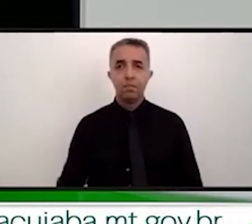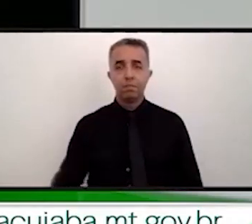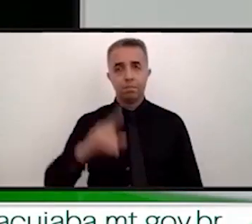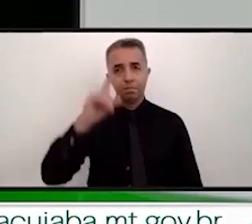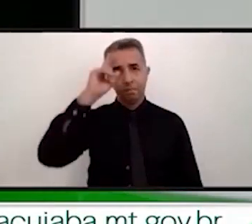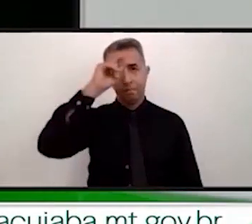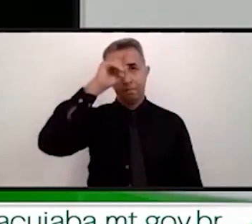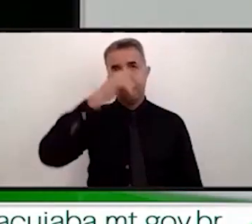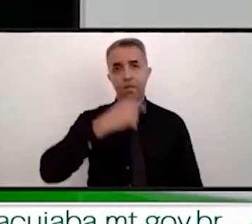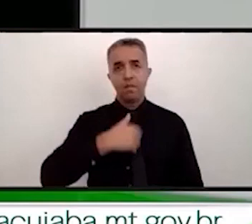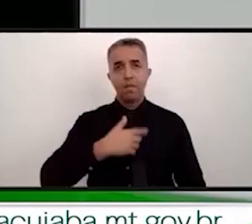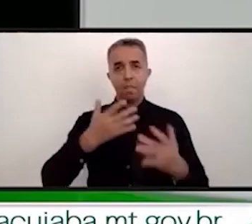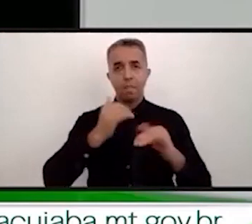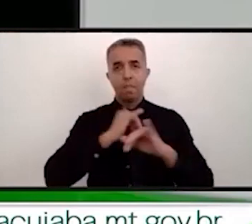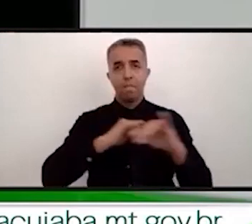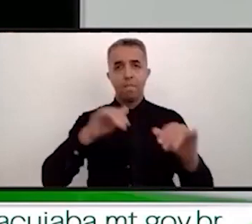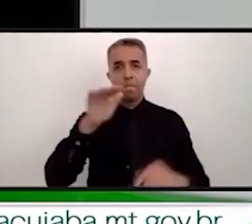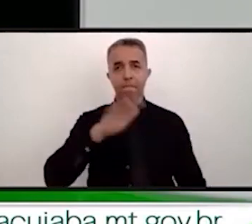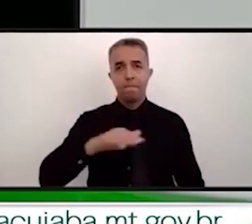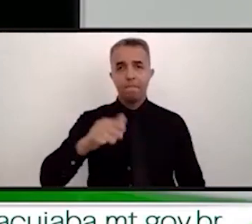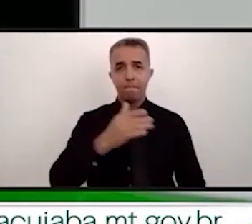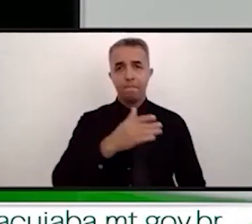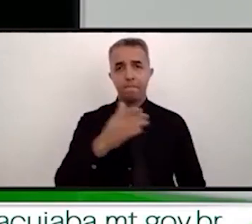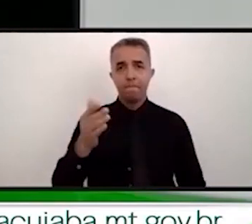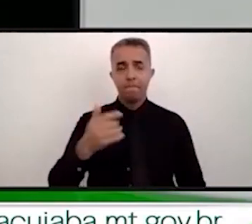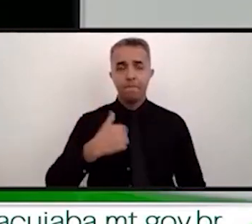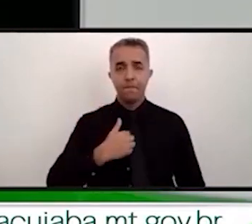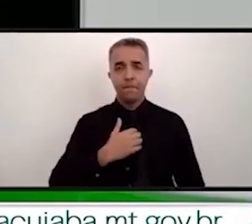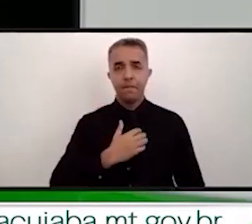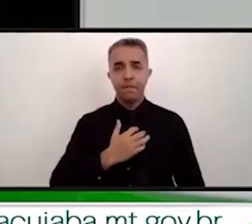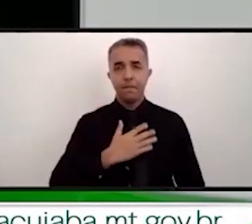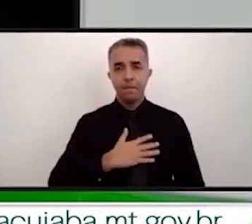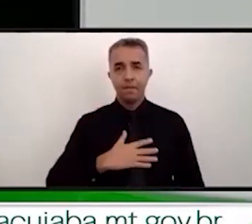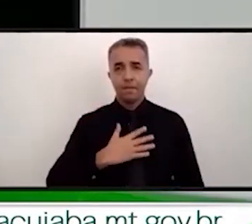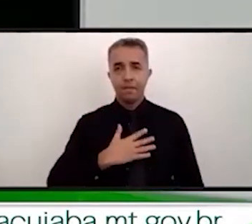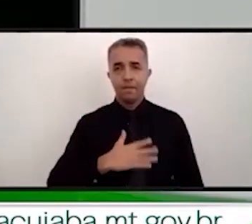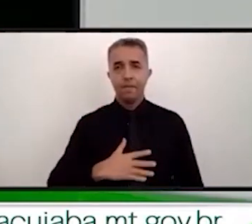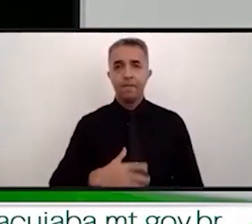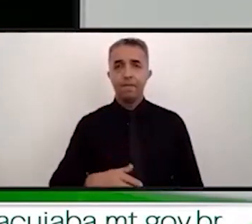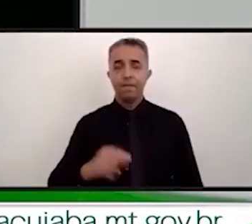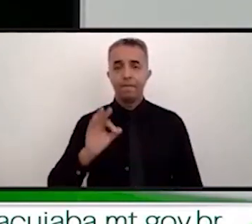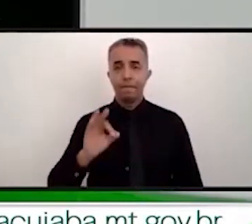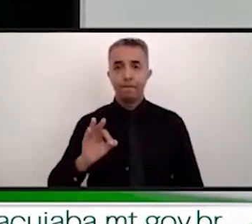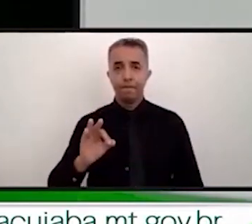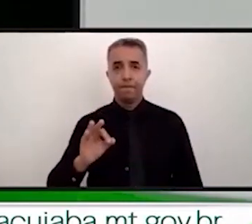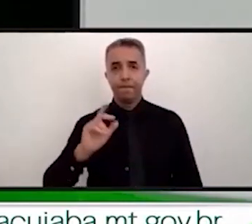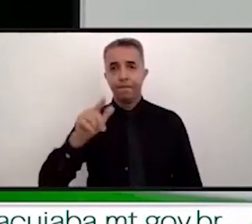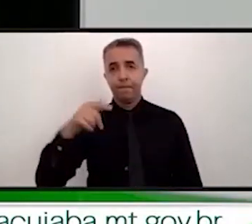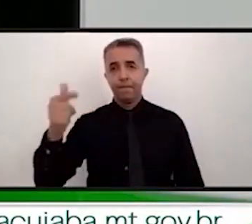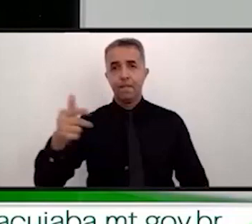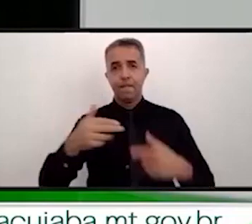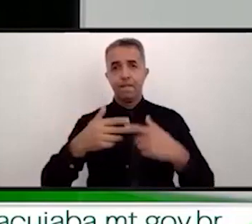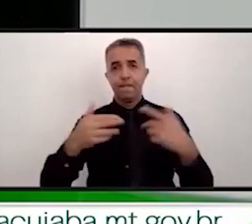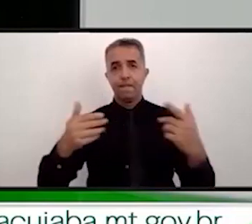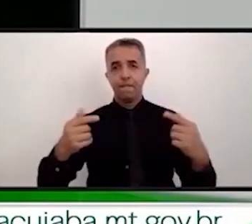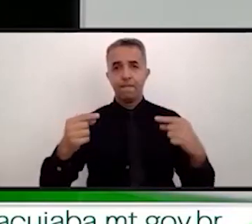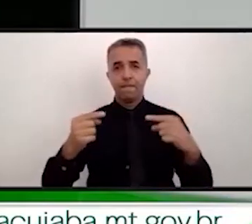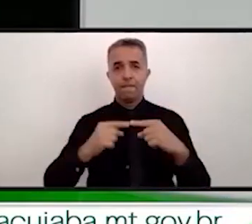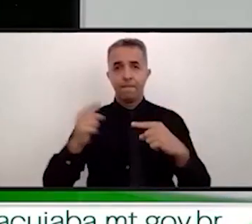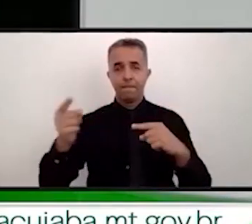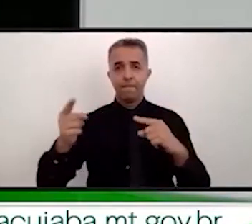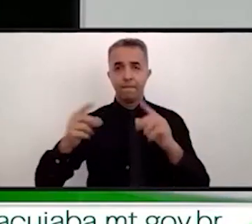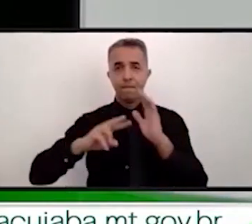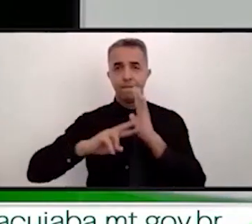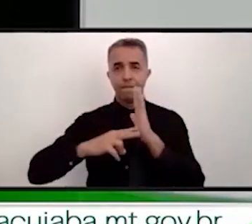a vocês com tranquilidade, eu tenho a certeza e outros fatos que envolvem o sindicato, nós vamos responder um por